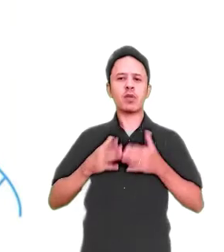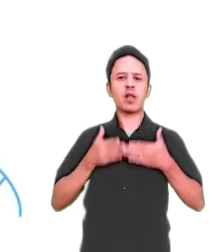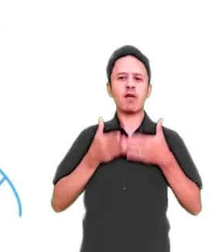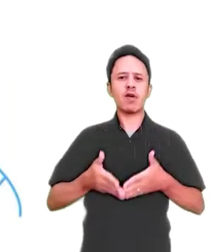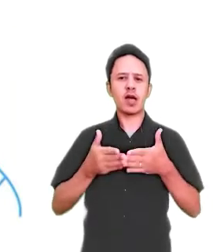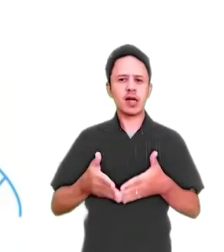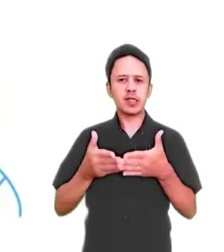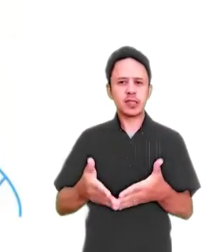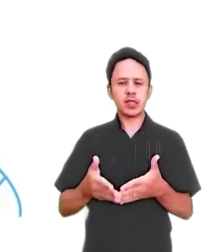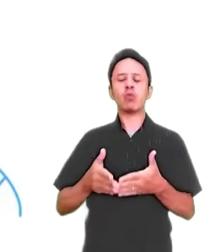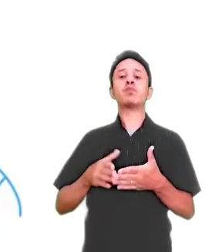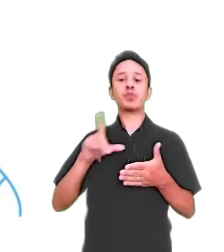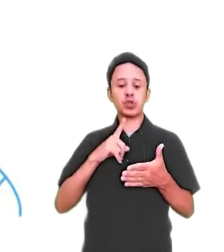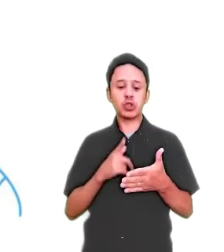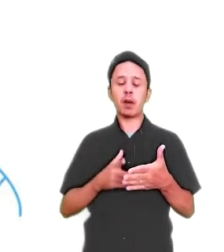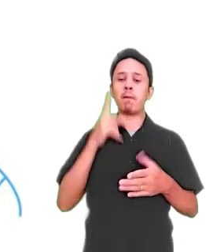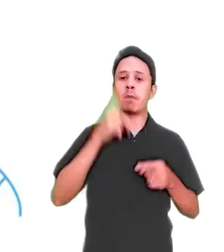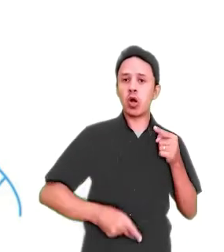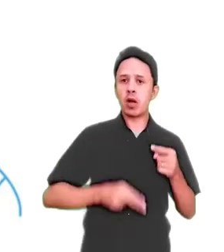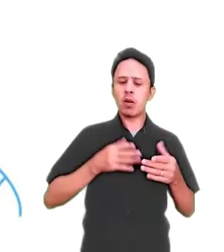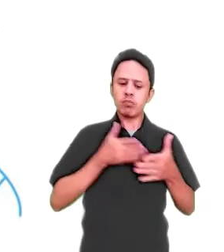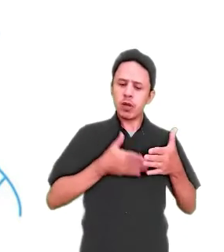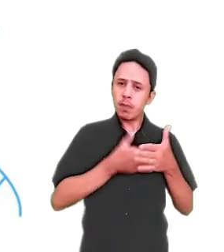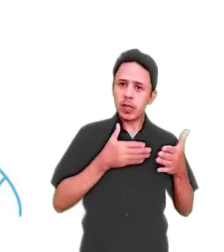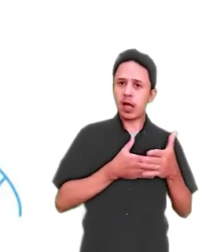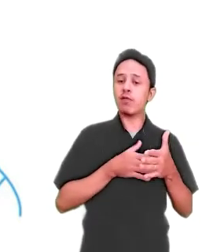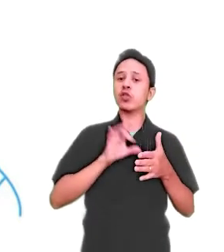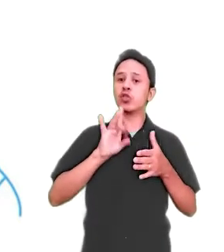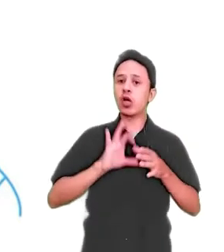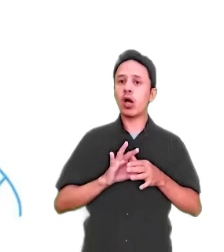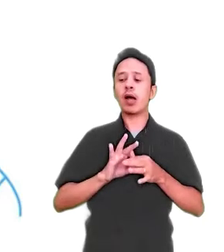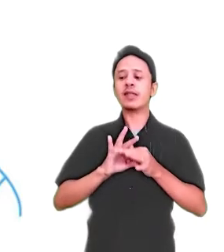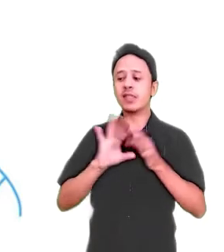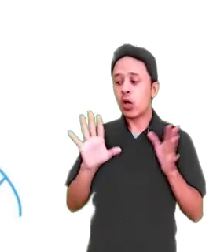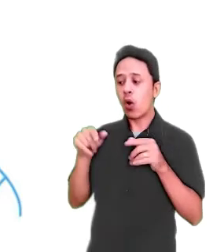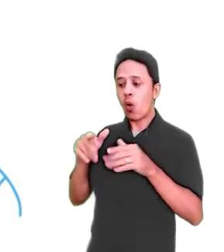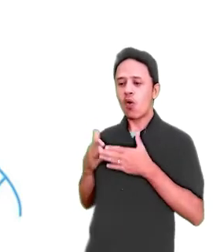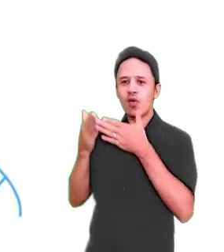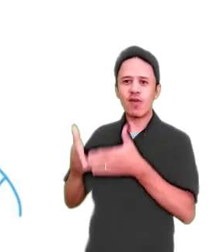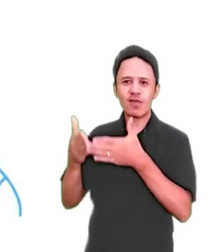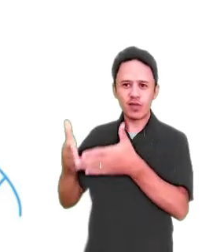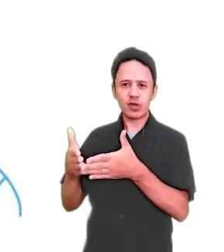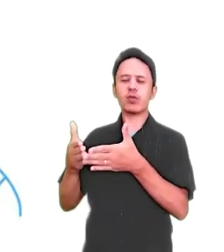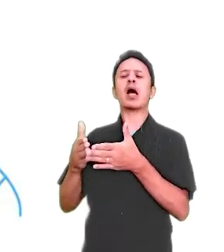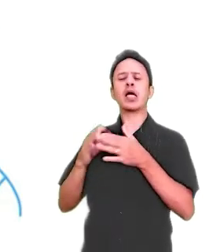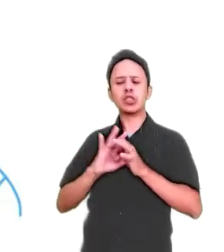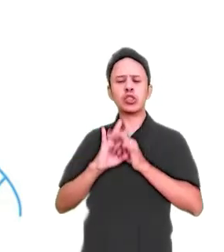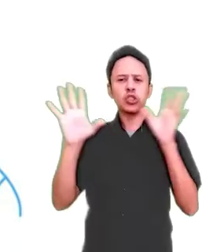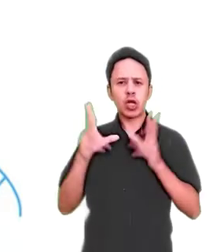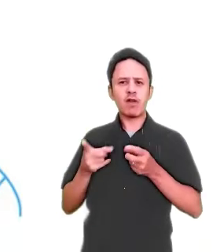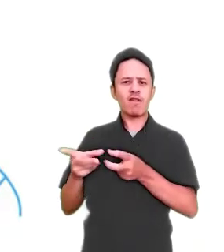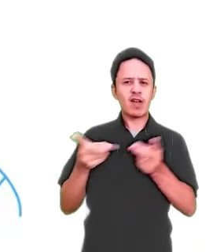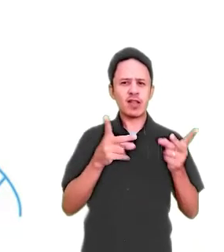em 1651, que restringiam o transporte de produtos ingleses apenas a navios da própria Inglaterra, favorecendo a construção de um